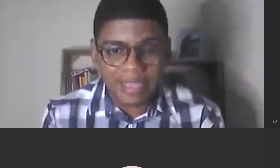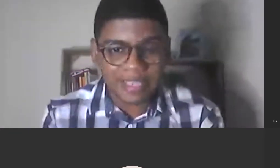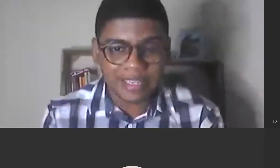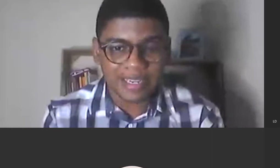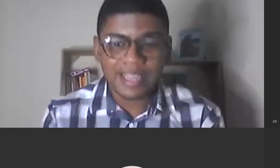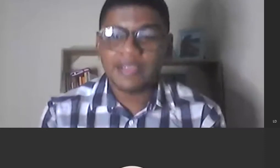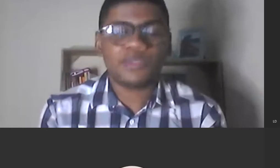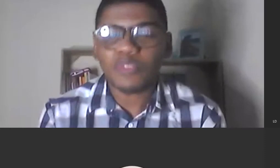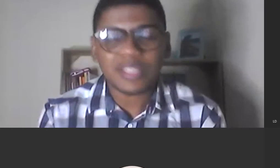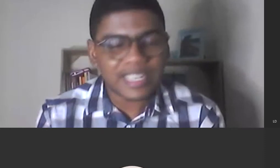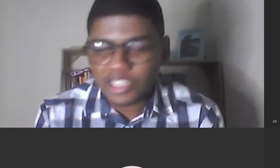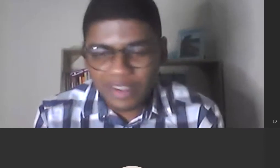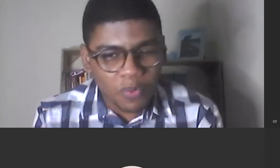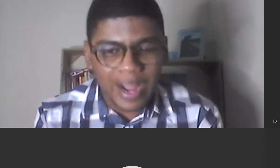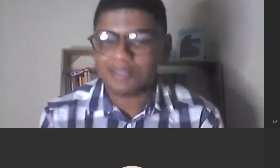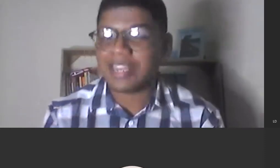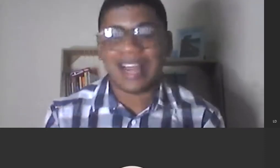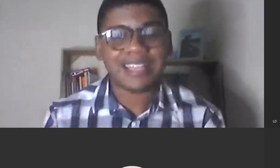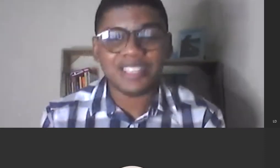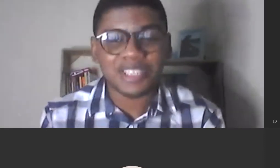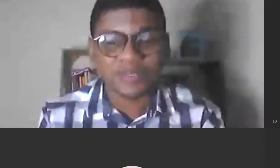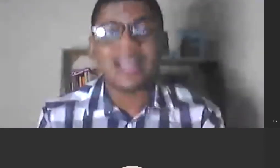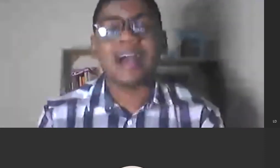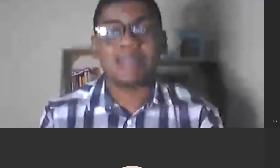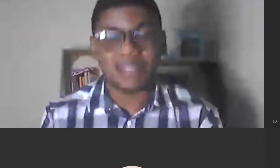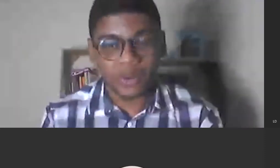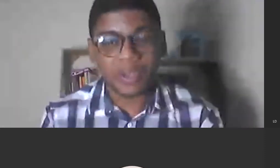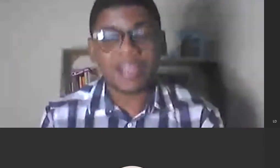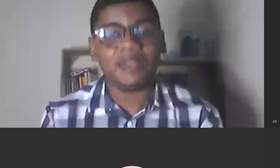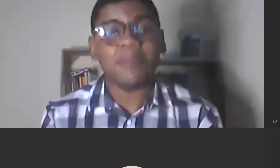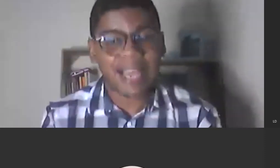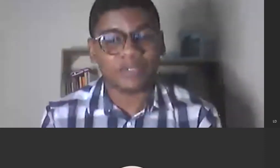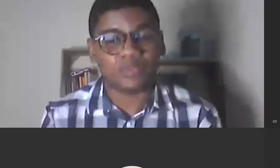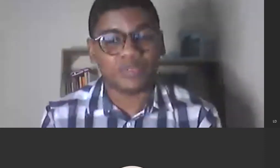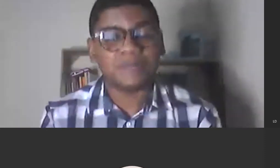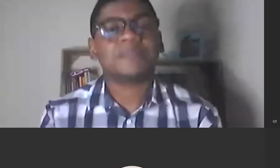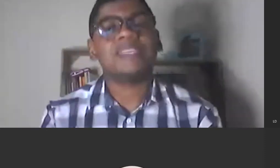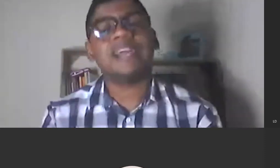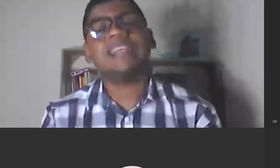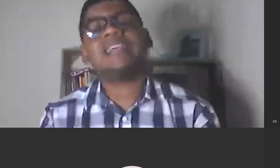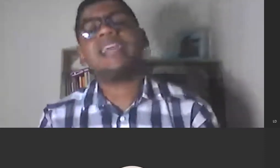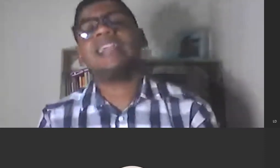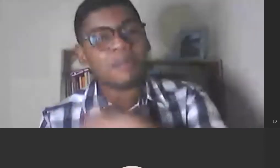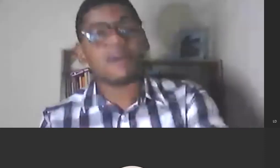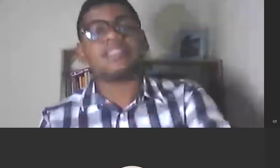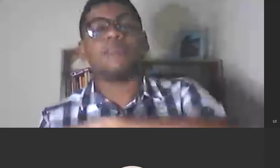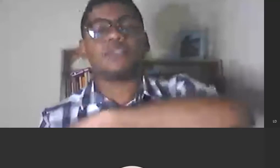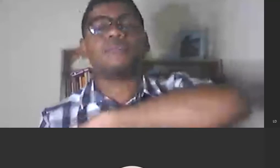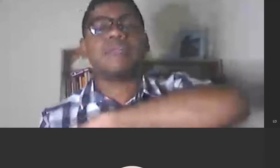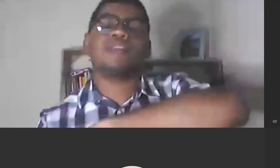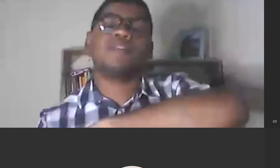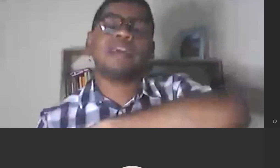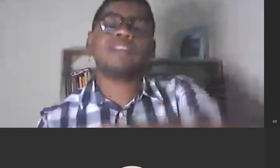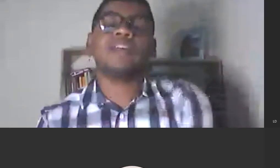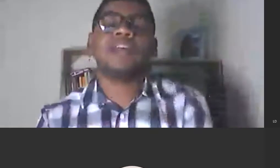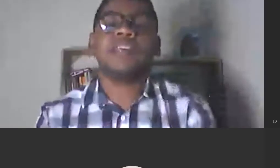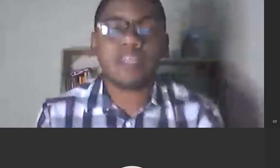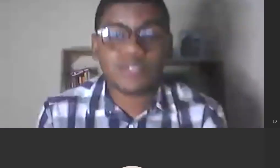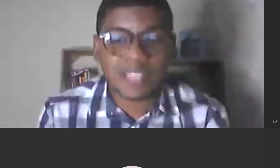tô com dor na barriga. Eu não tô com vontade de evacuar, não tem nada disso. A minha dor é no braço. E aí, ele ainda mostra o